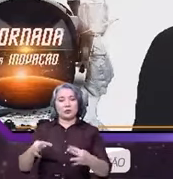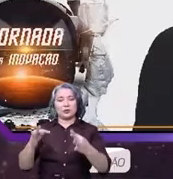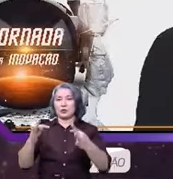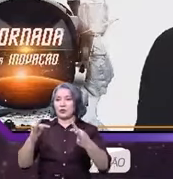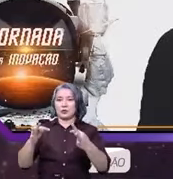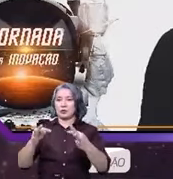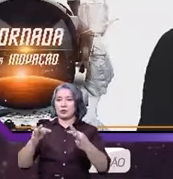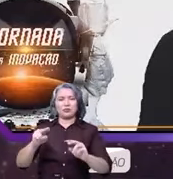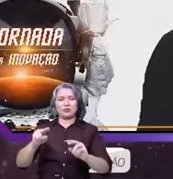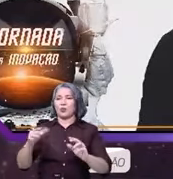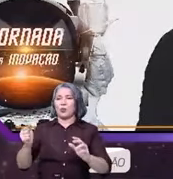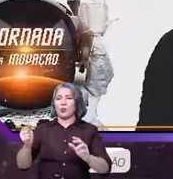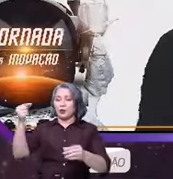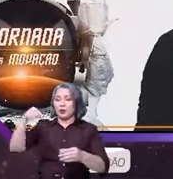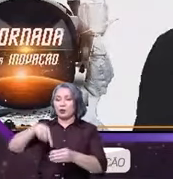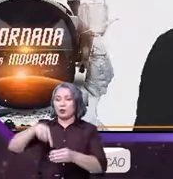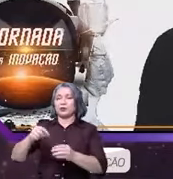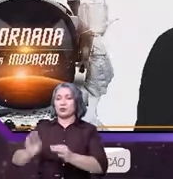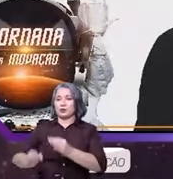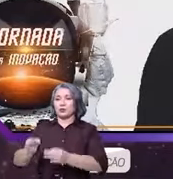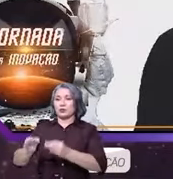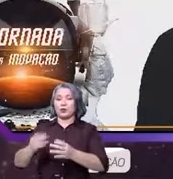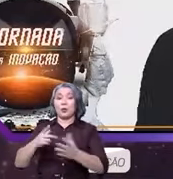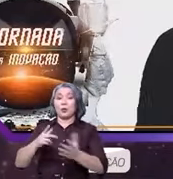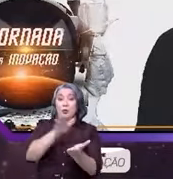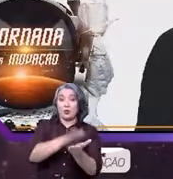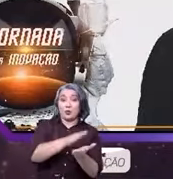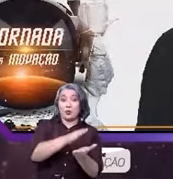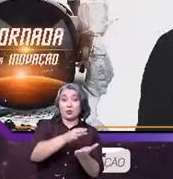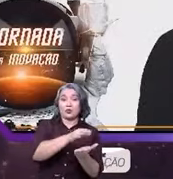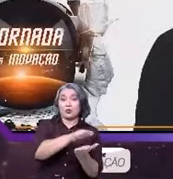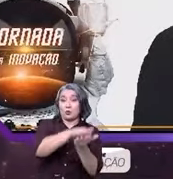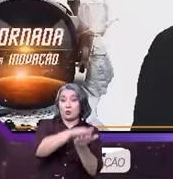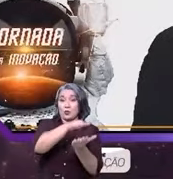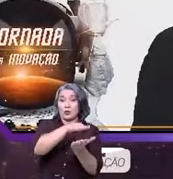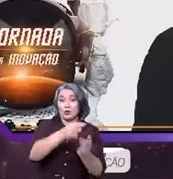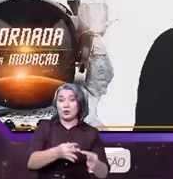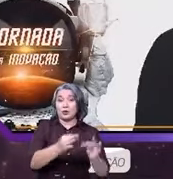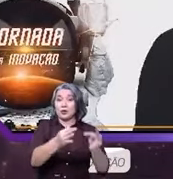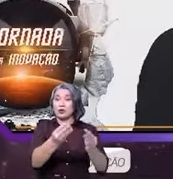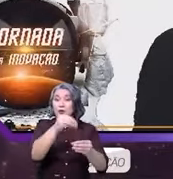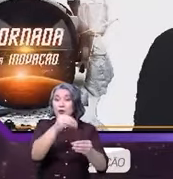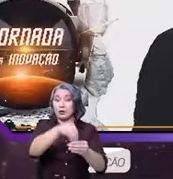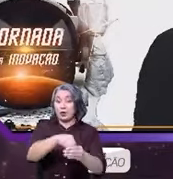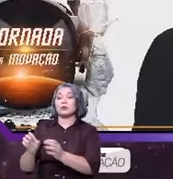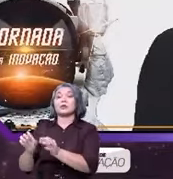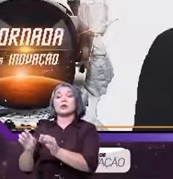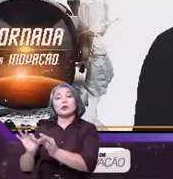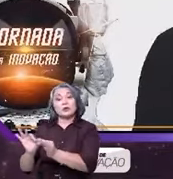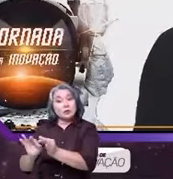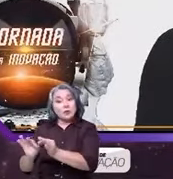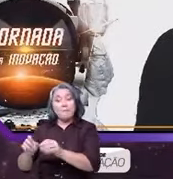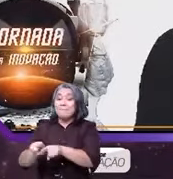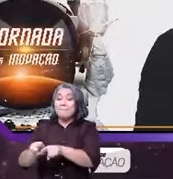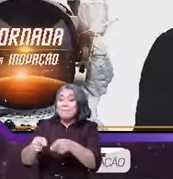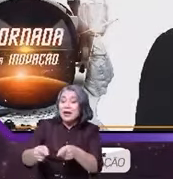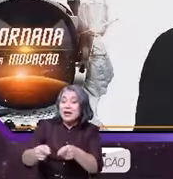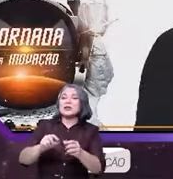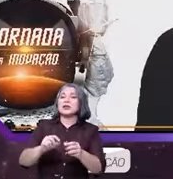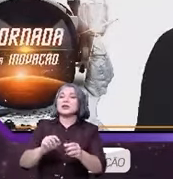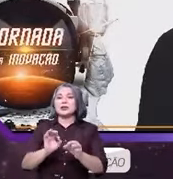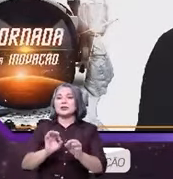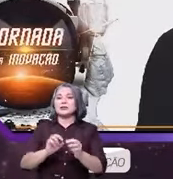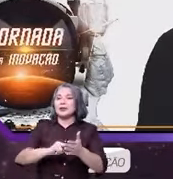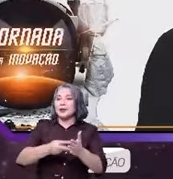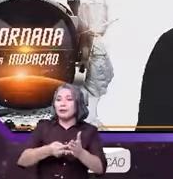Poder Judiciário, como o senhor mencionou, o processo judicial eletrônico, dentre outros projetos. Mas isso não necessariamente significa a